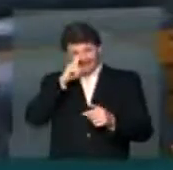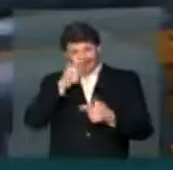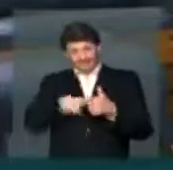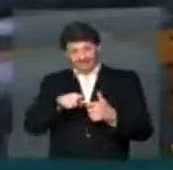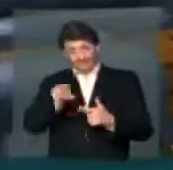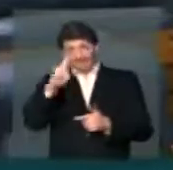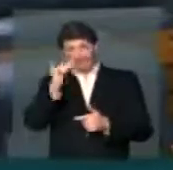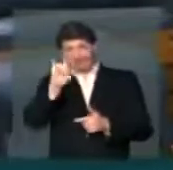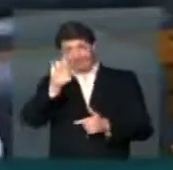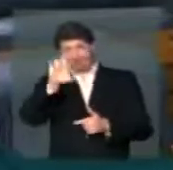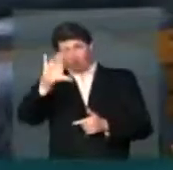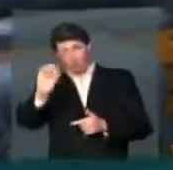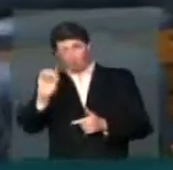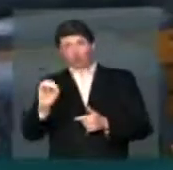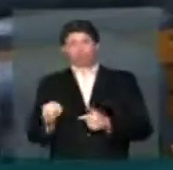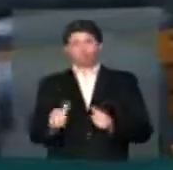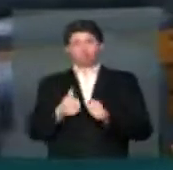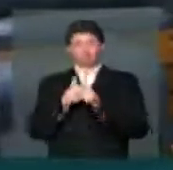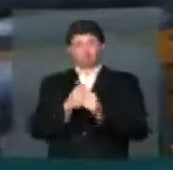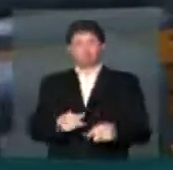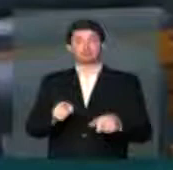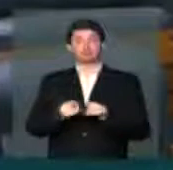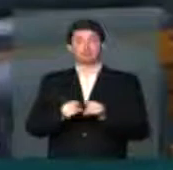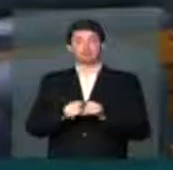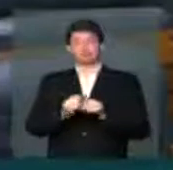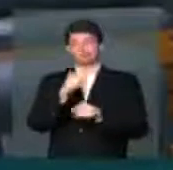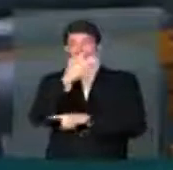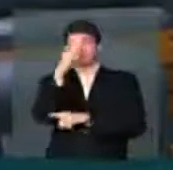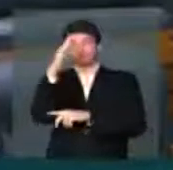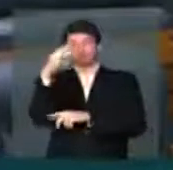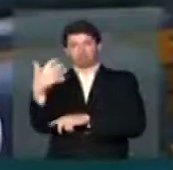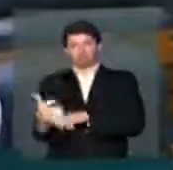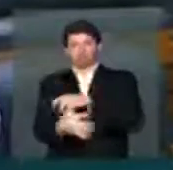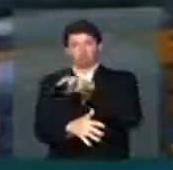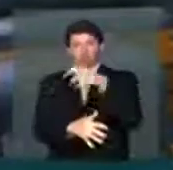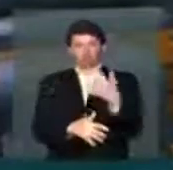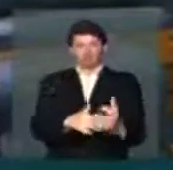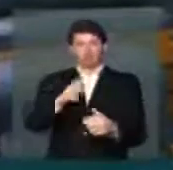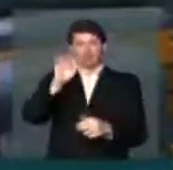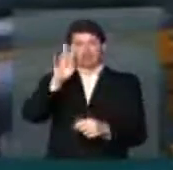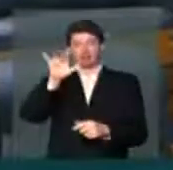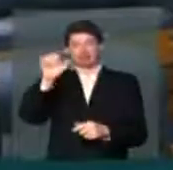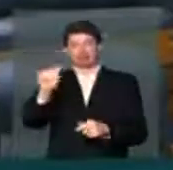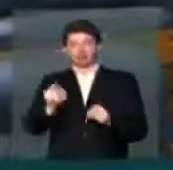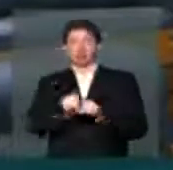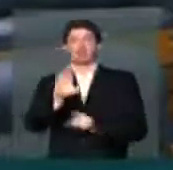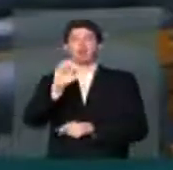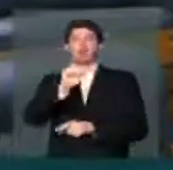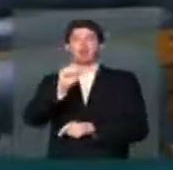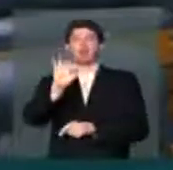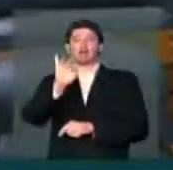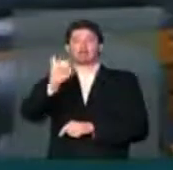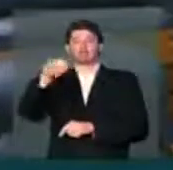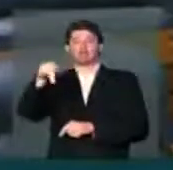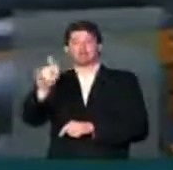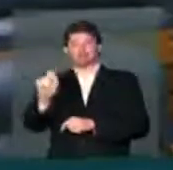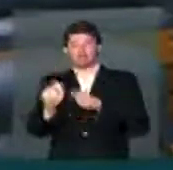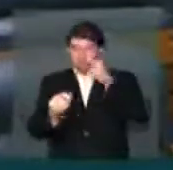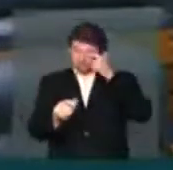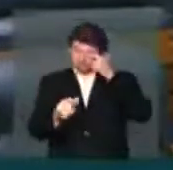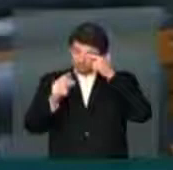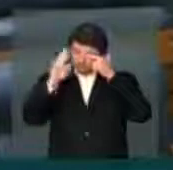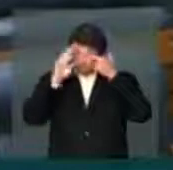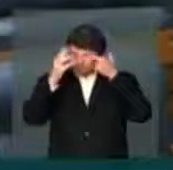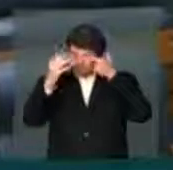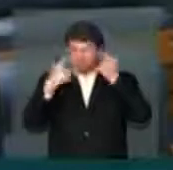vem associado também ao grande e grave desmatamento da Amazônia, da Mata Atlântica e da Caatinga. Portanto, Vossa Excelência tem a